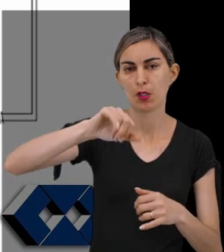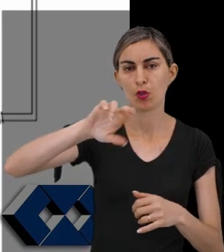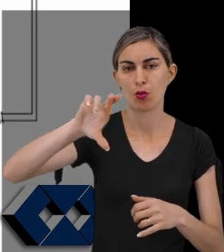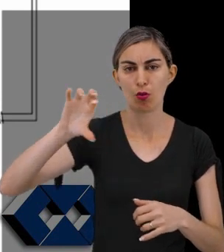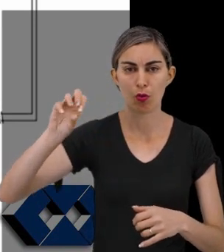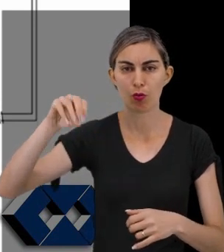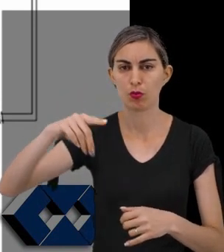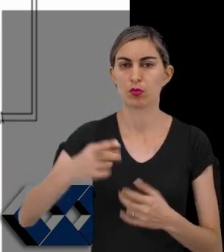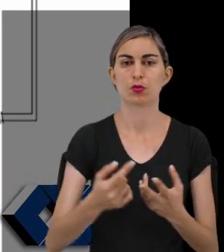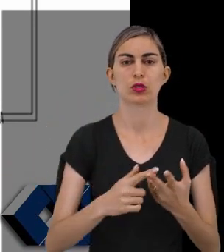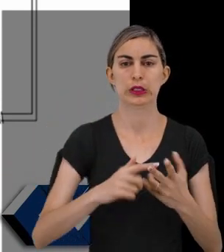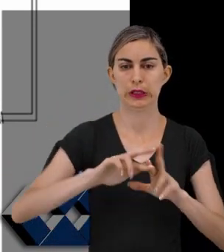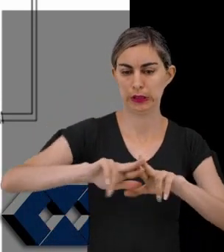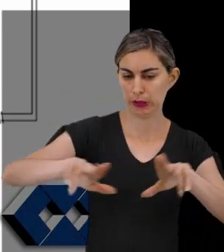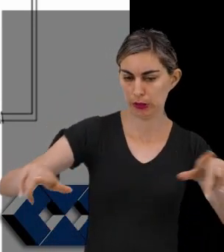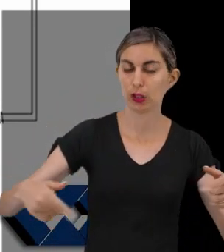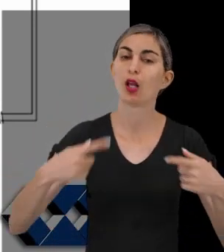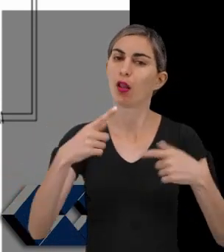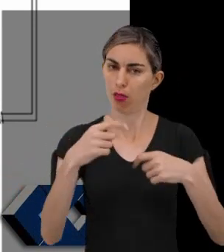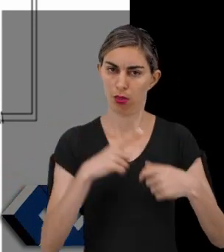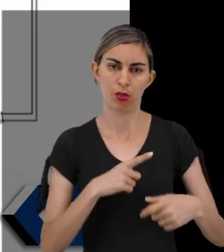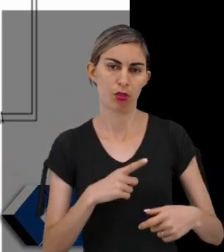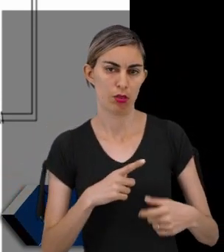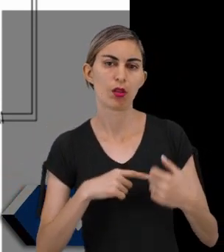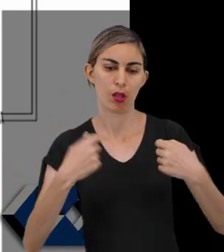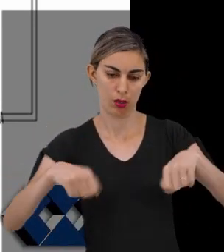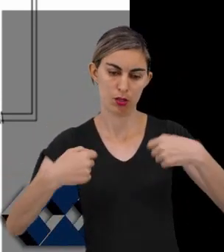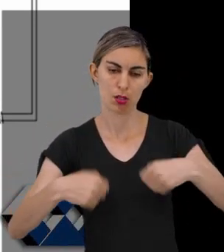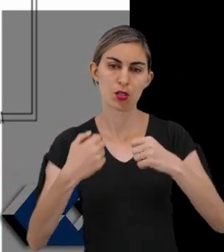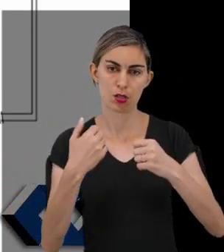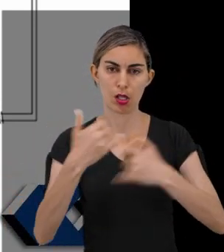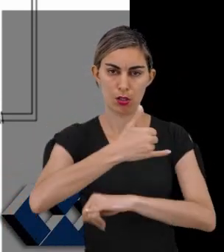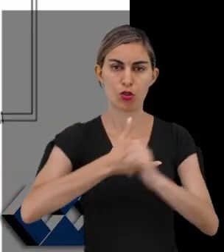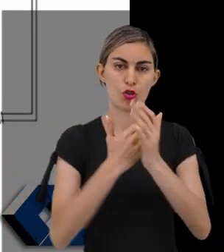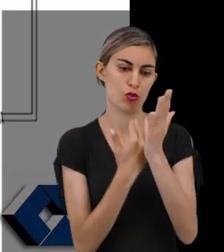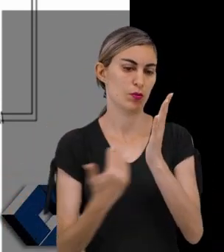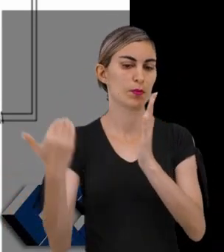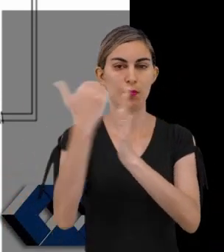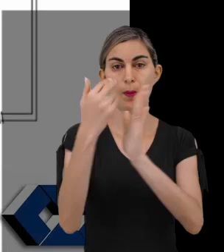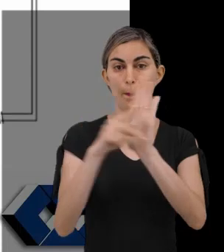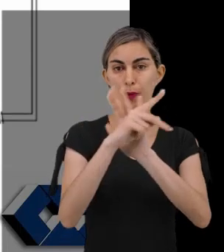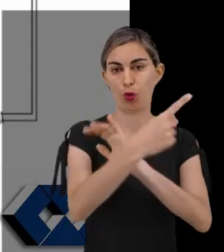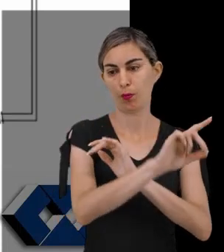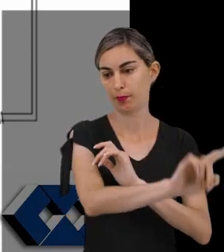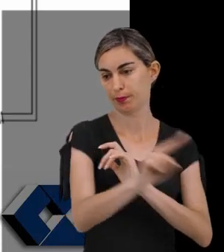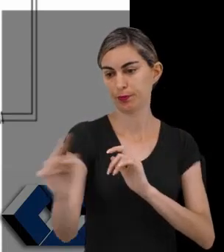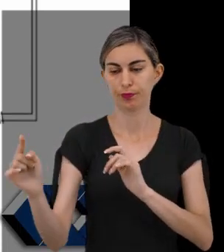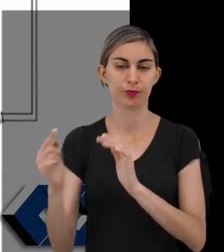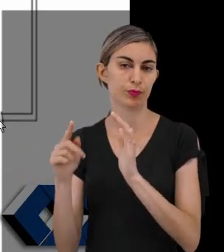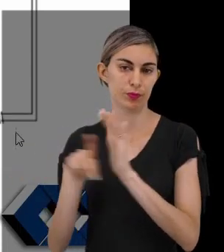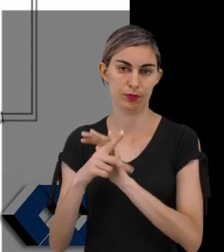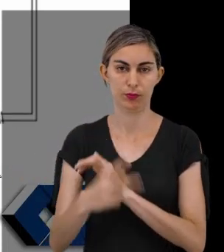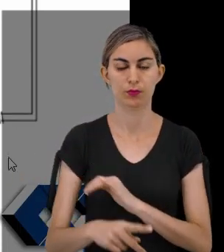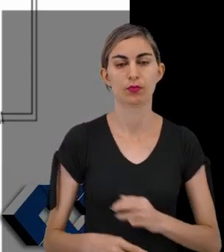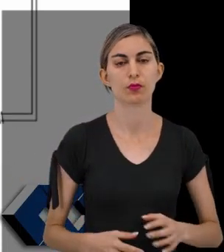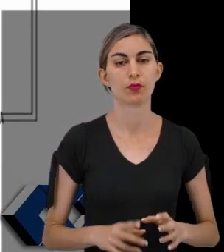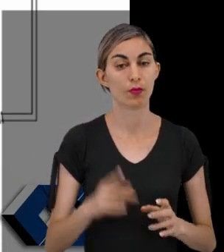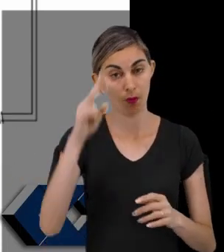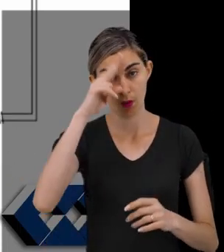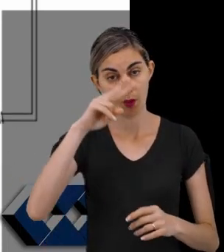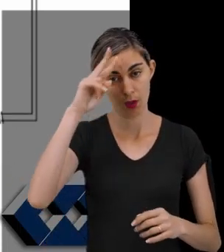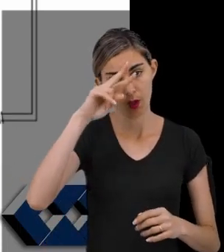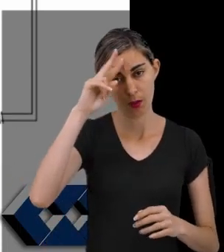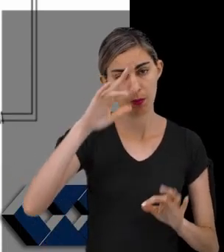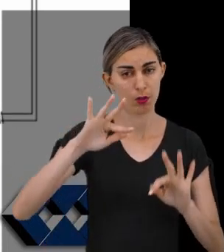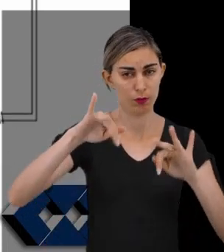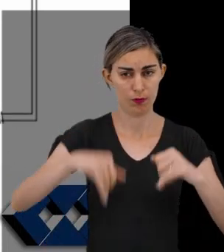micro-ondas, enfim. Então, esses equipamentos geralmente eles têm ali a necessidade de uma tomada individual. E